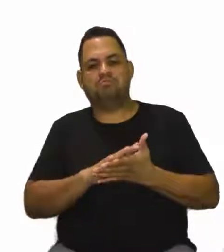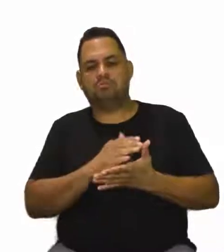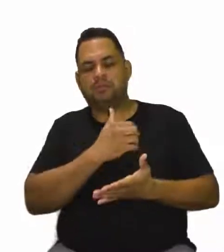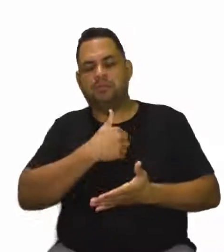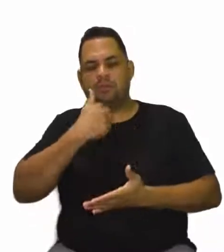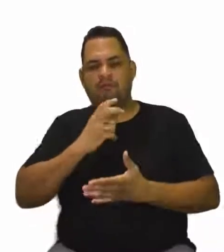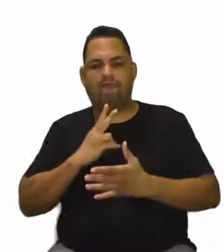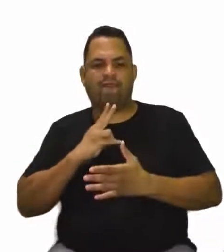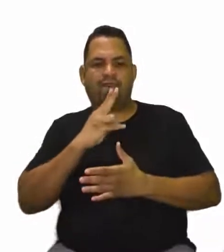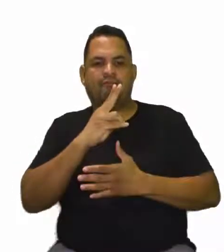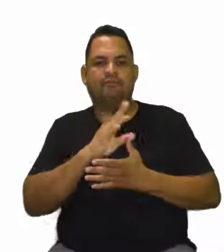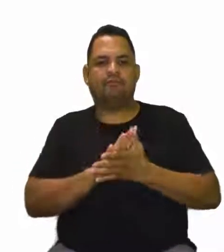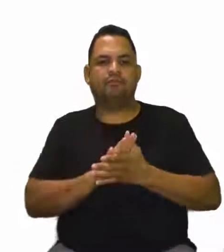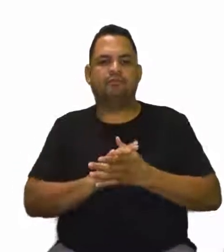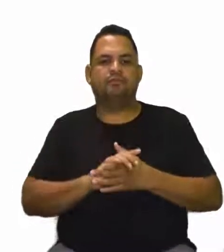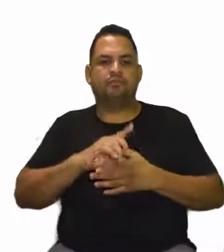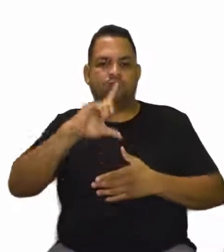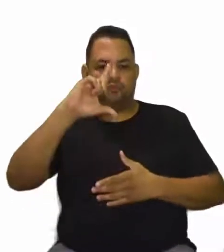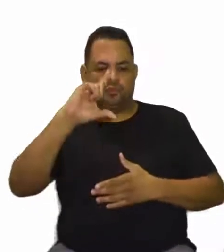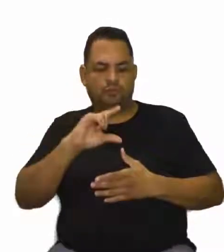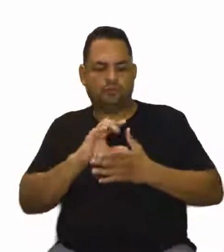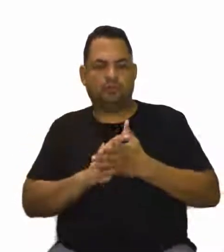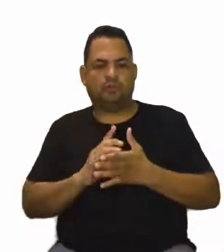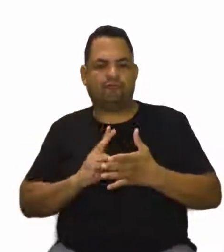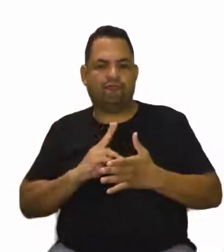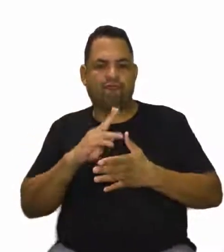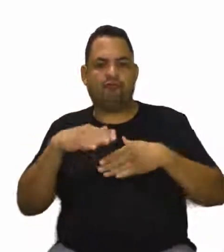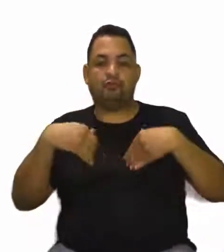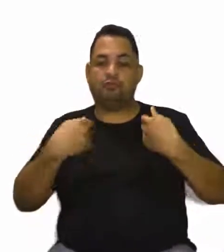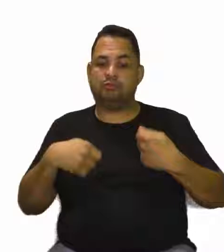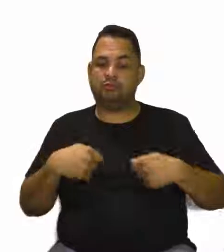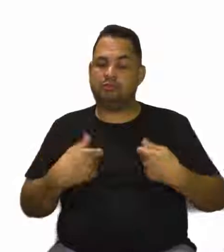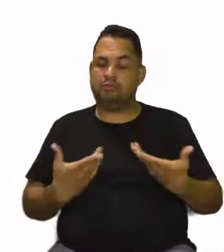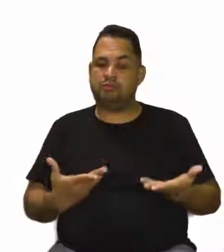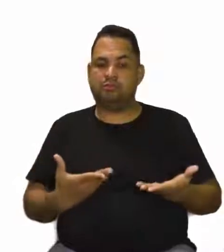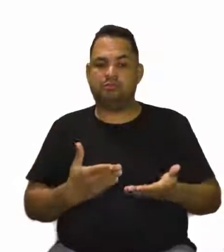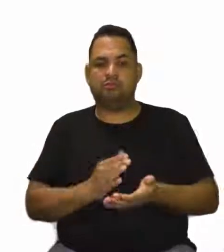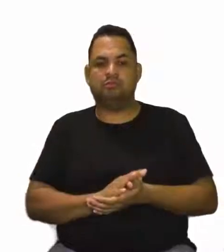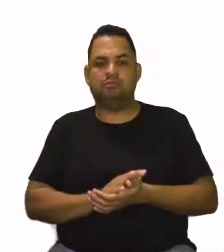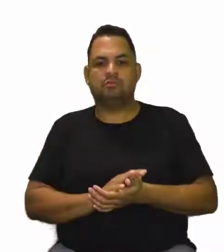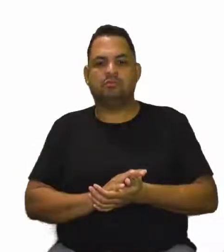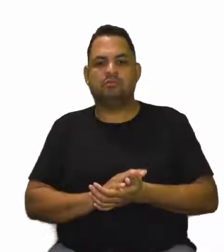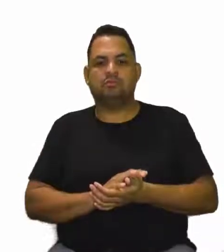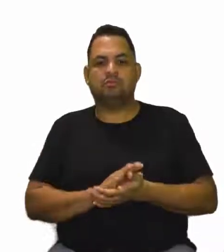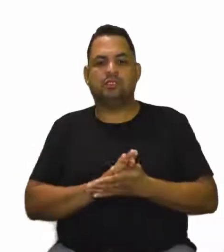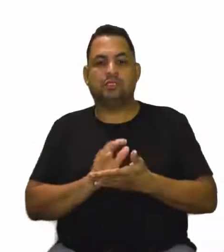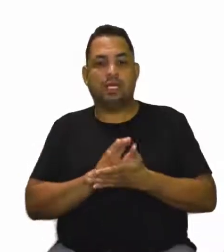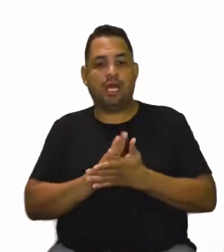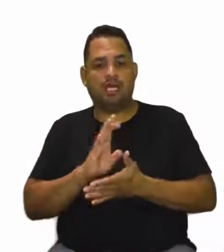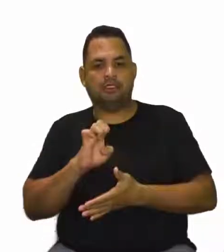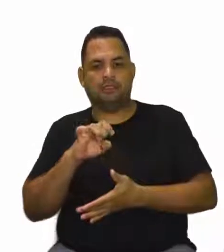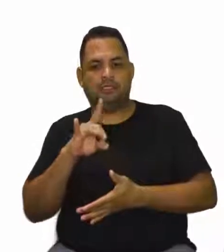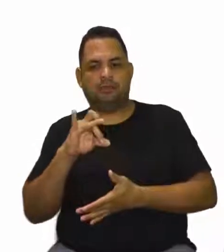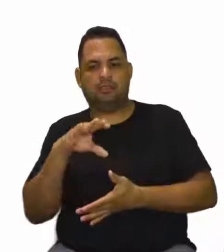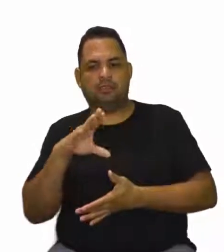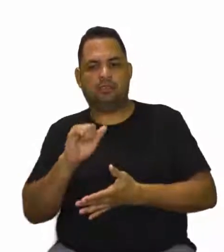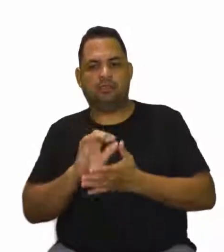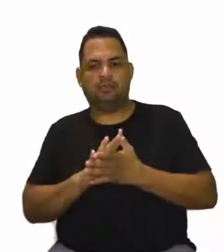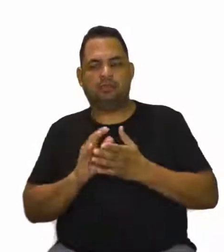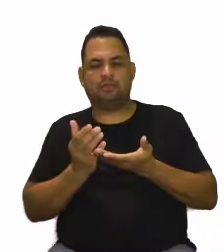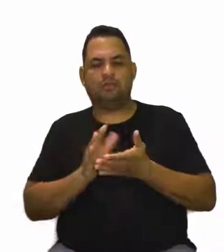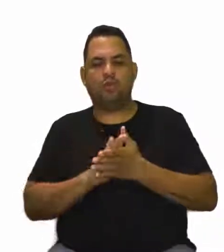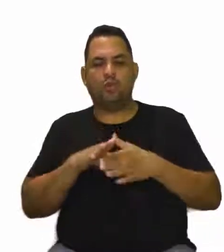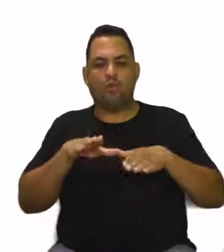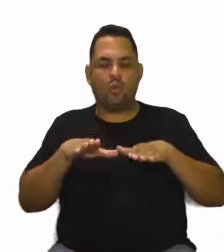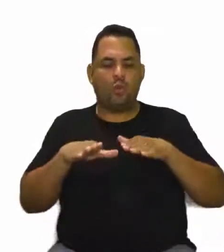força, a trabalhar a redução de força quando necessária, trabalhar a estabilidade do meu